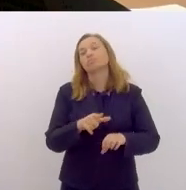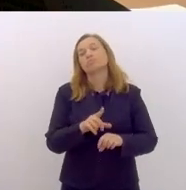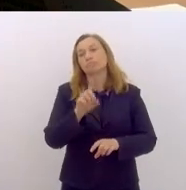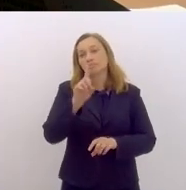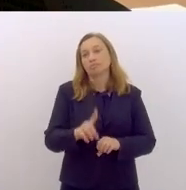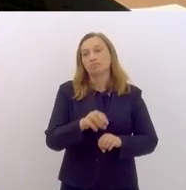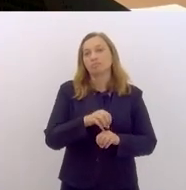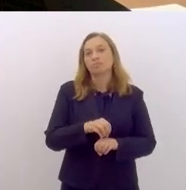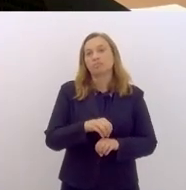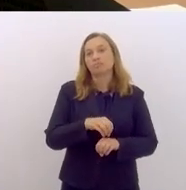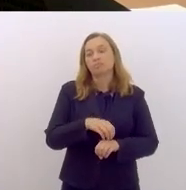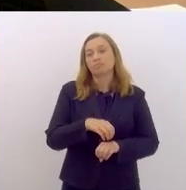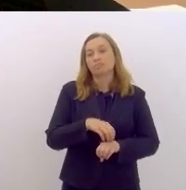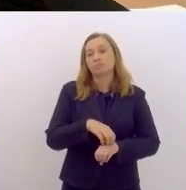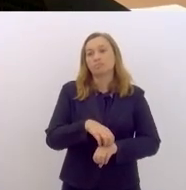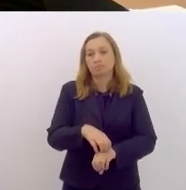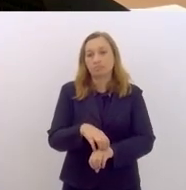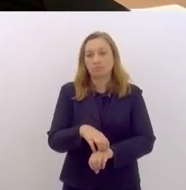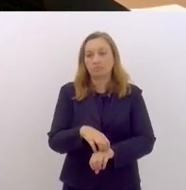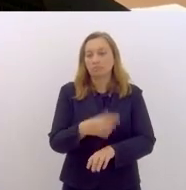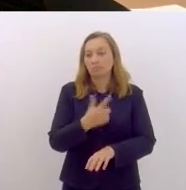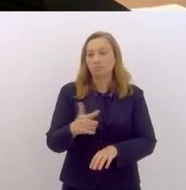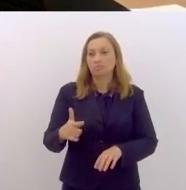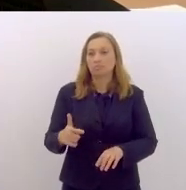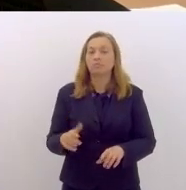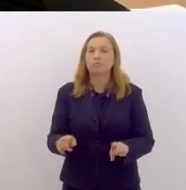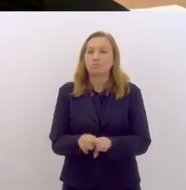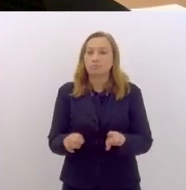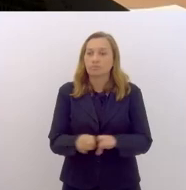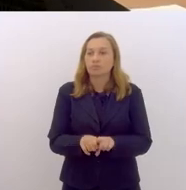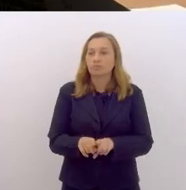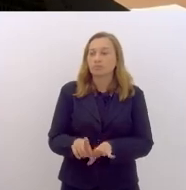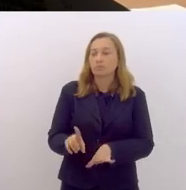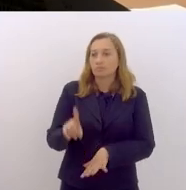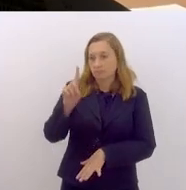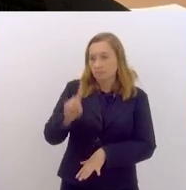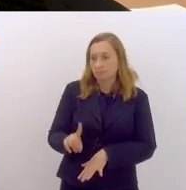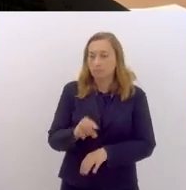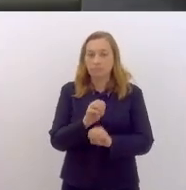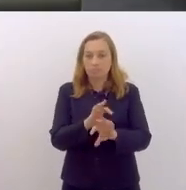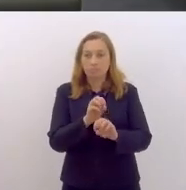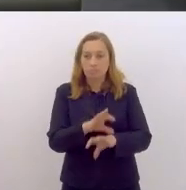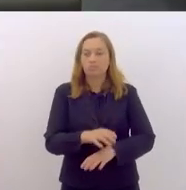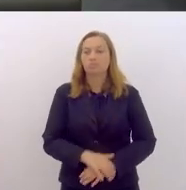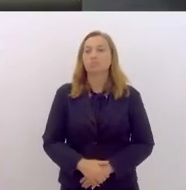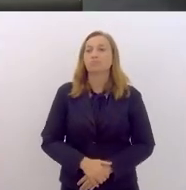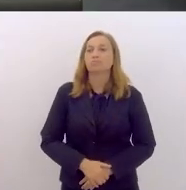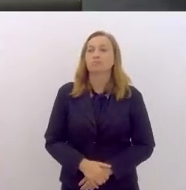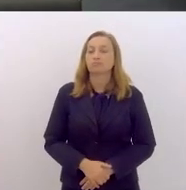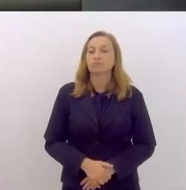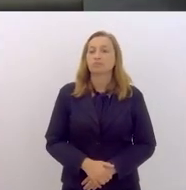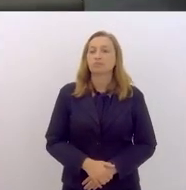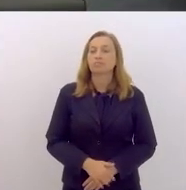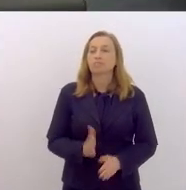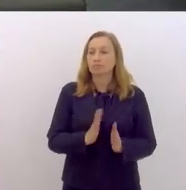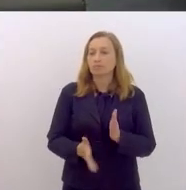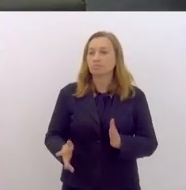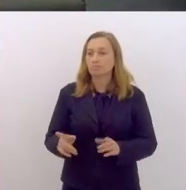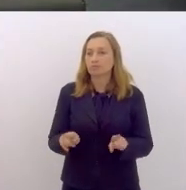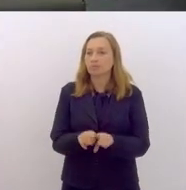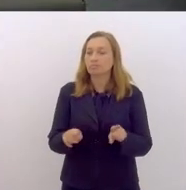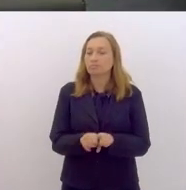parte dos estudantes fluminenses não tem também a garantia do direito à educação. Questão de ordem